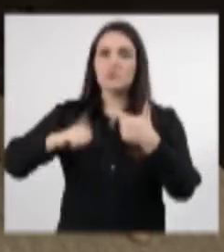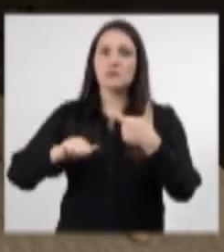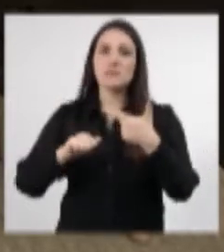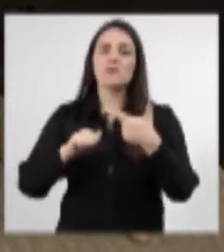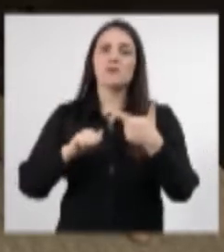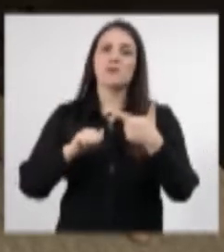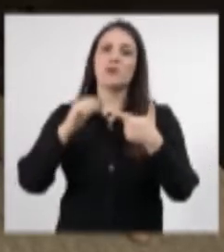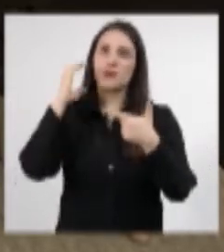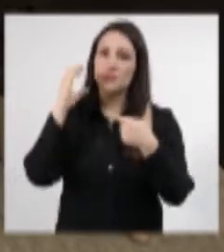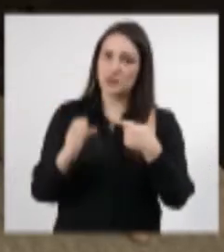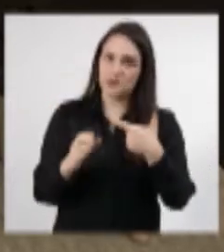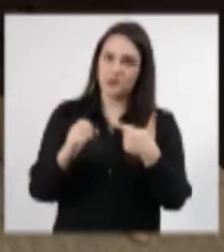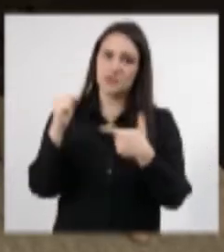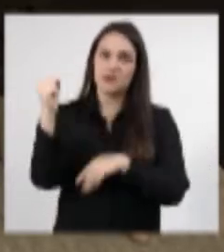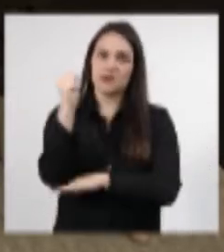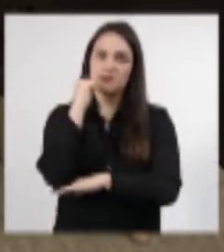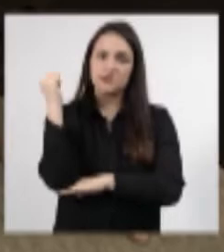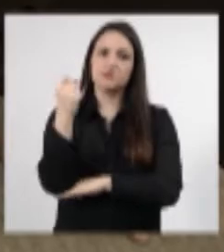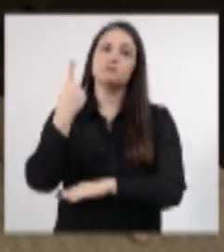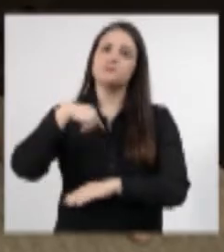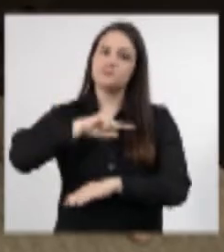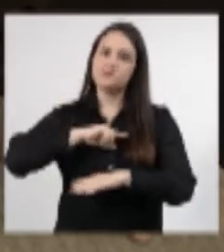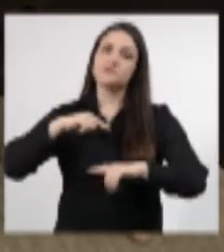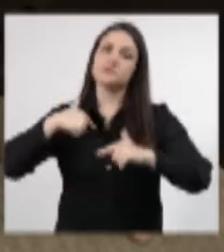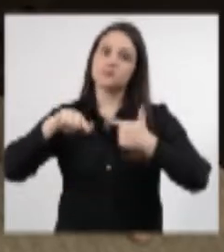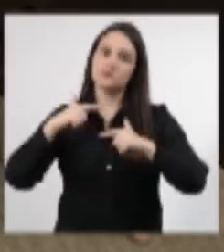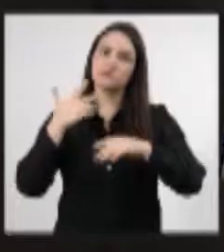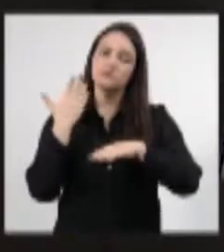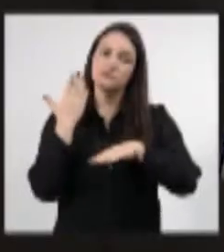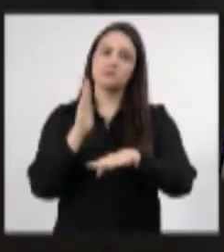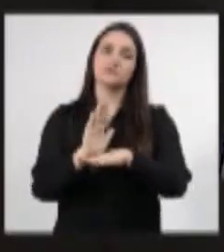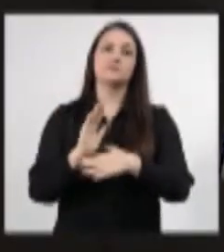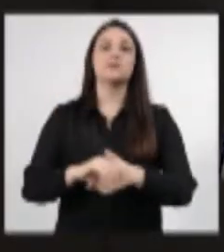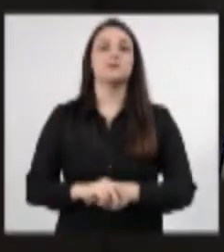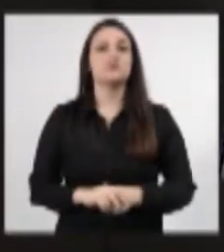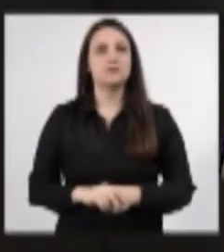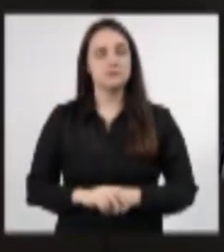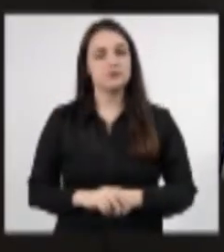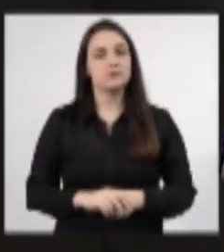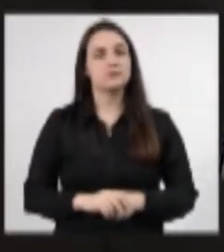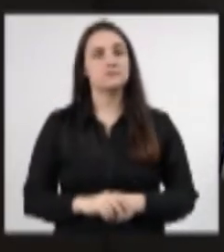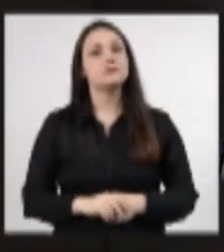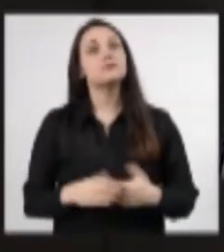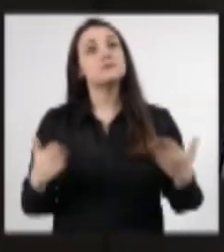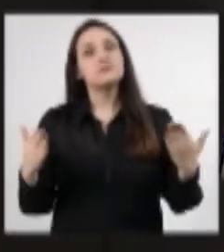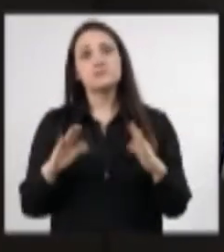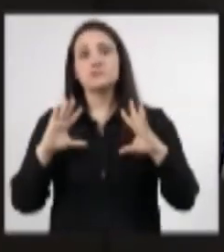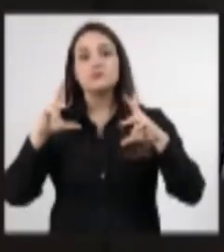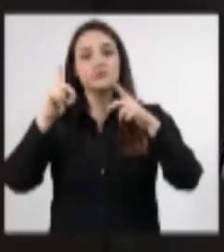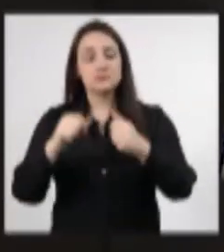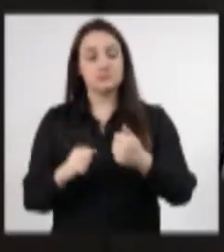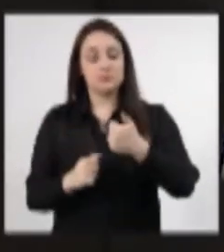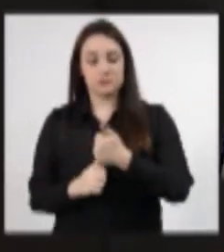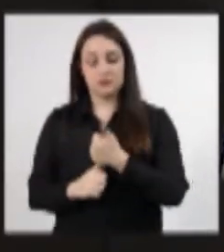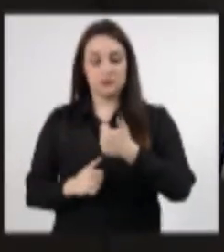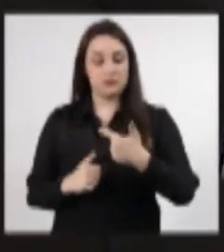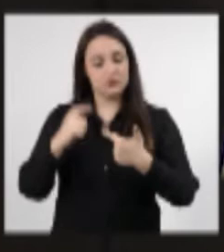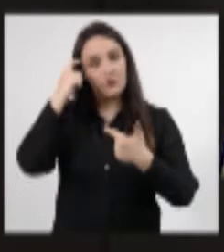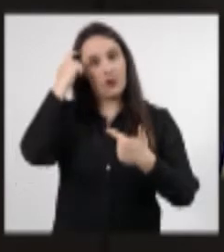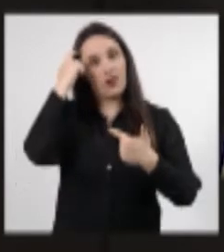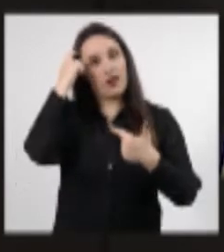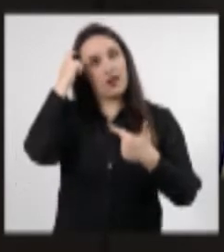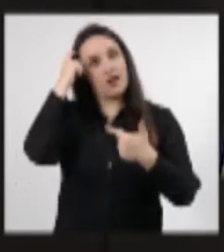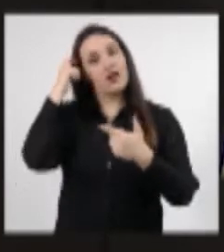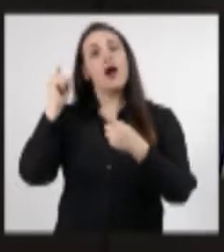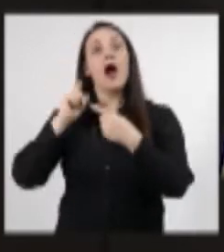índices, que são os crimes mais graves, e trabalhamos em cima desses números e felizmente todos os 12 nesse decorrer do